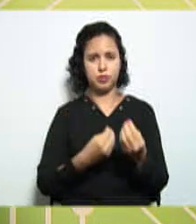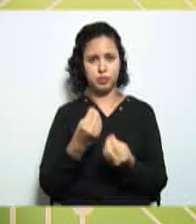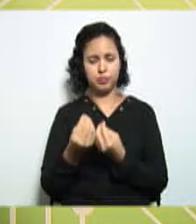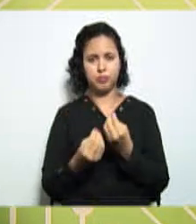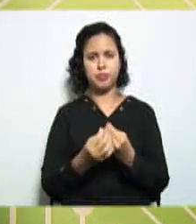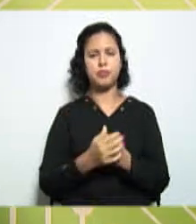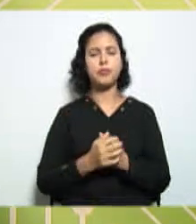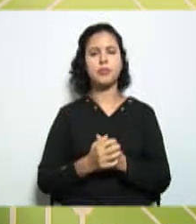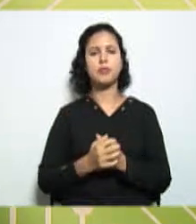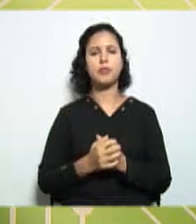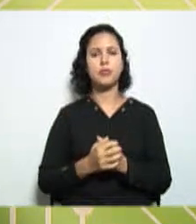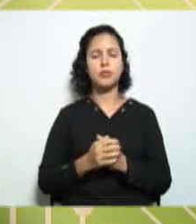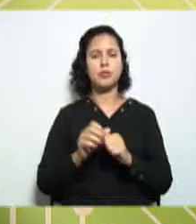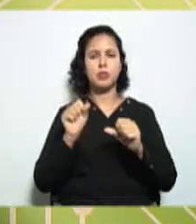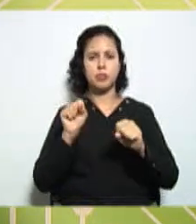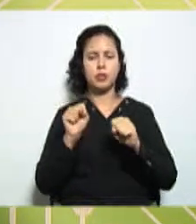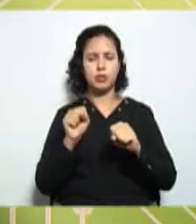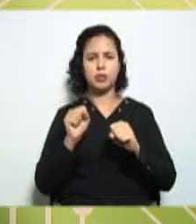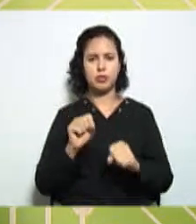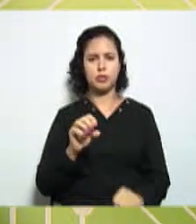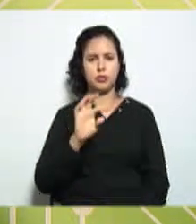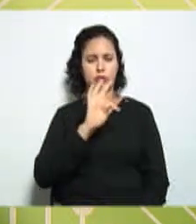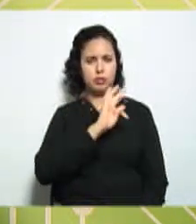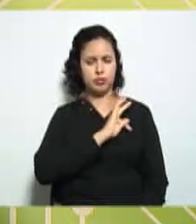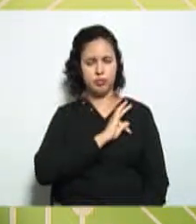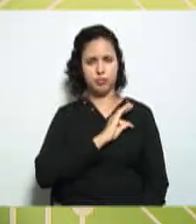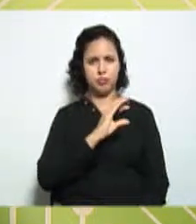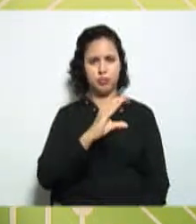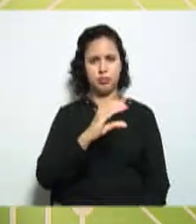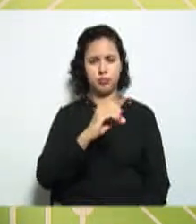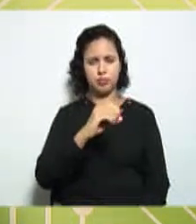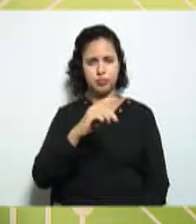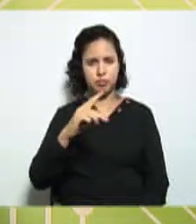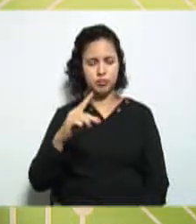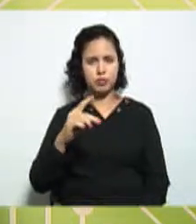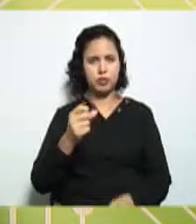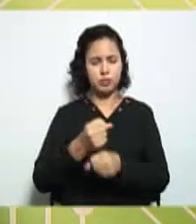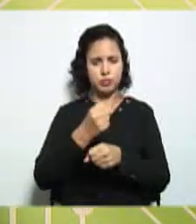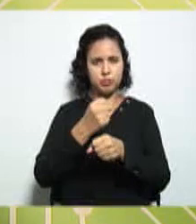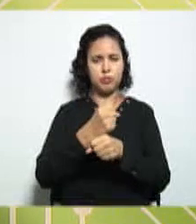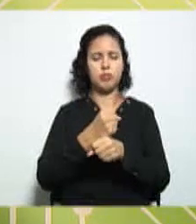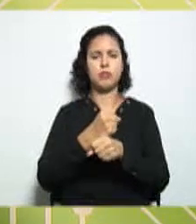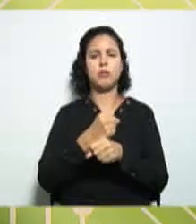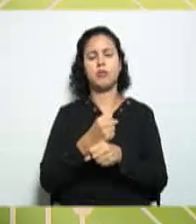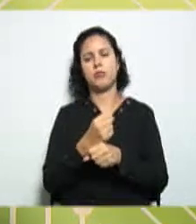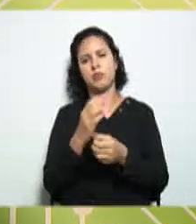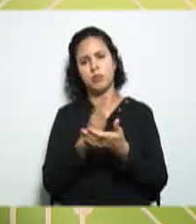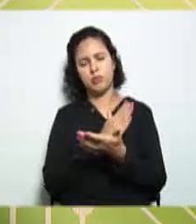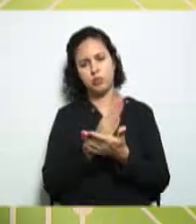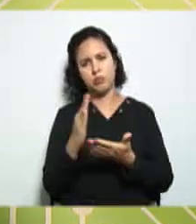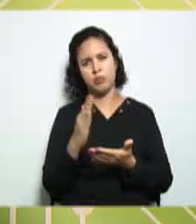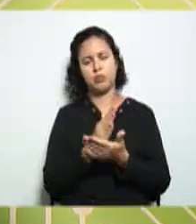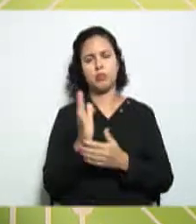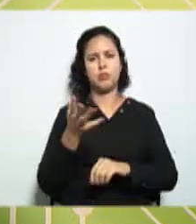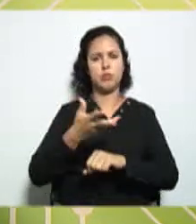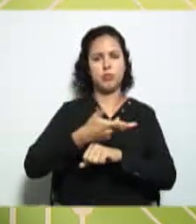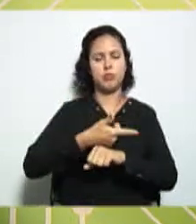Nós podemos, como técnico em cooperativismo, construir algumas competências. Então, nós colocamos lá para